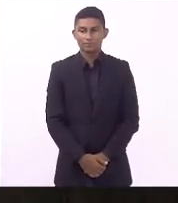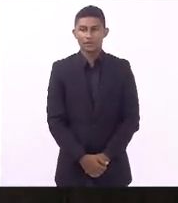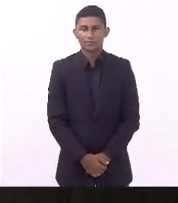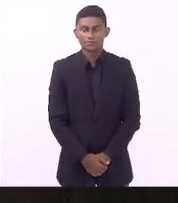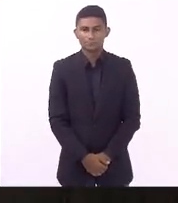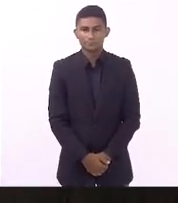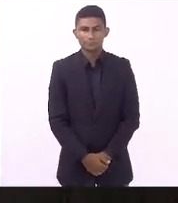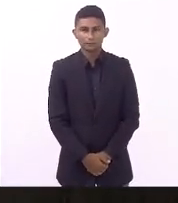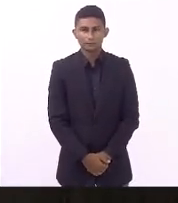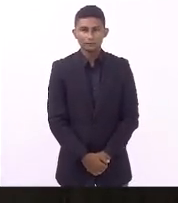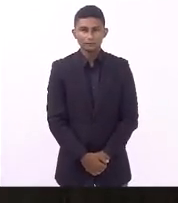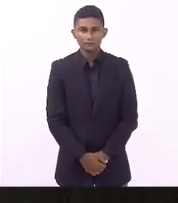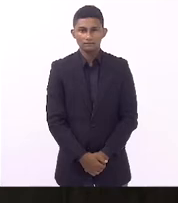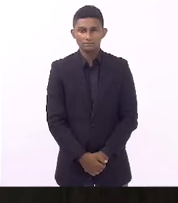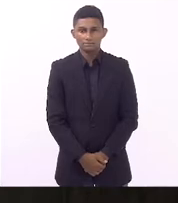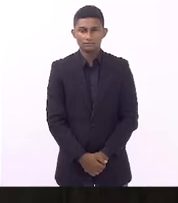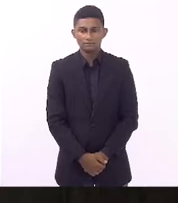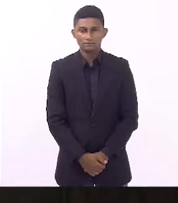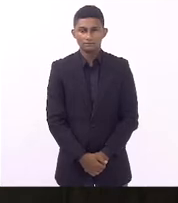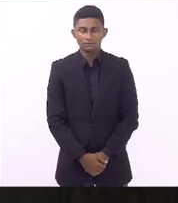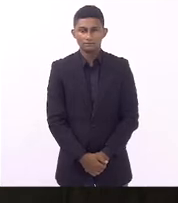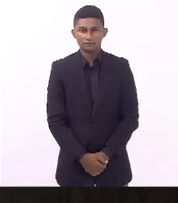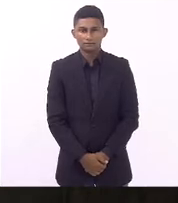Vamos. Já para receber, meu Deus.